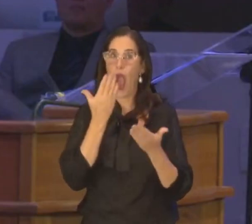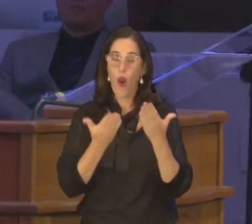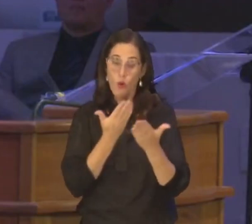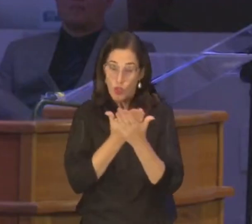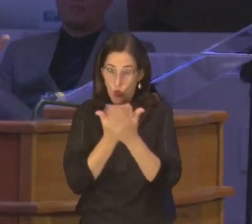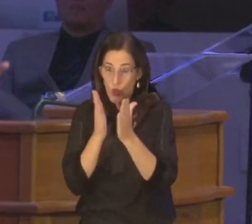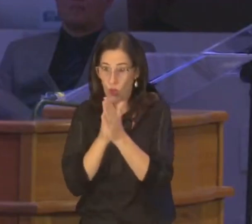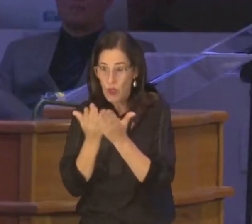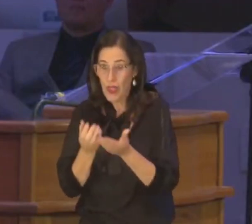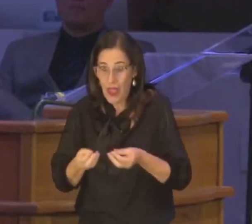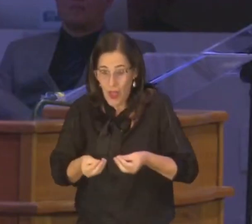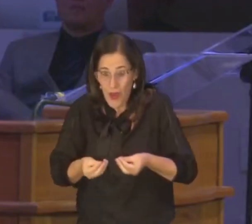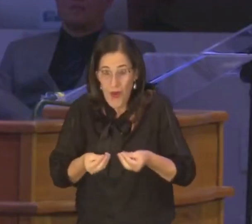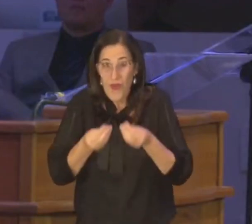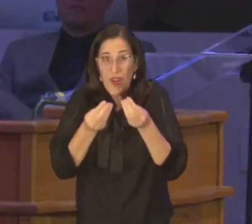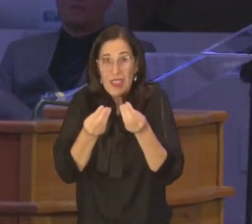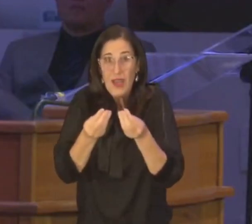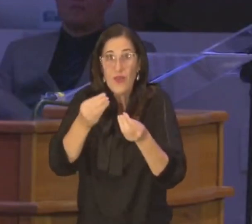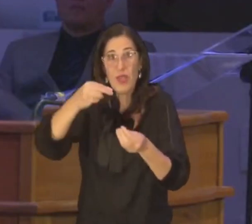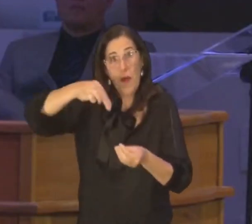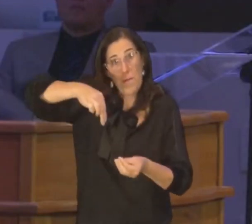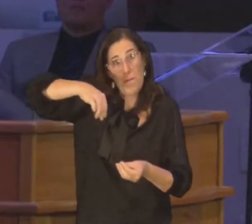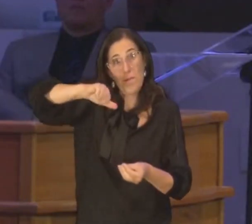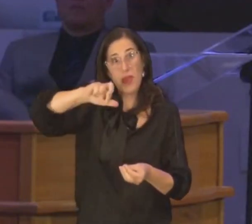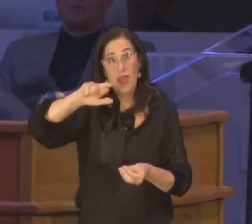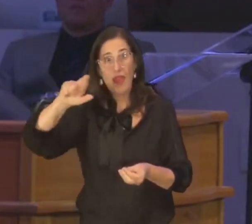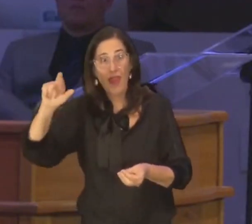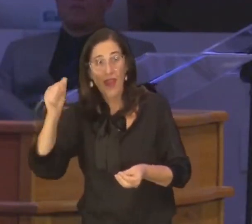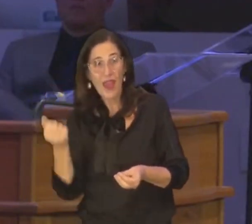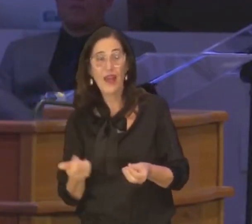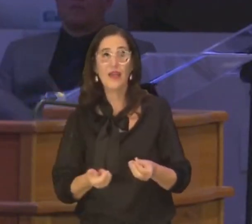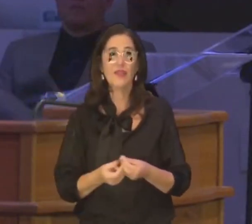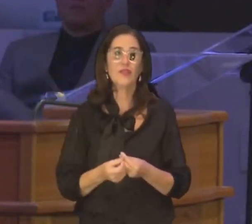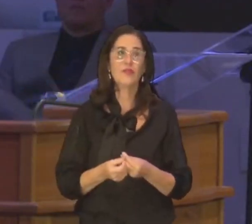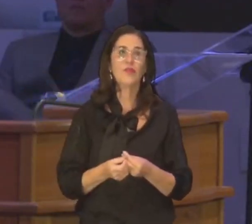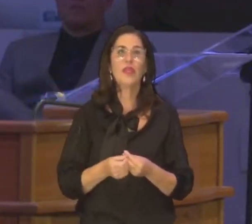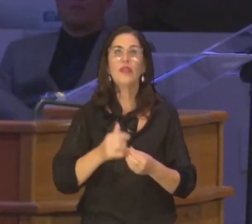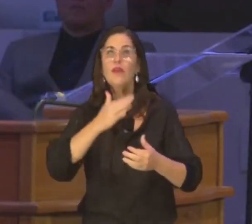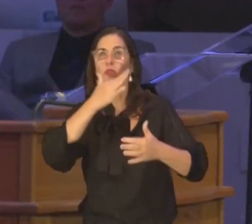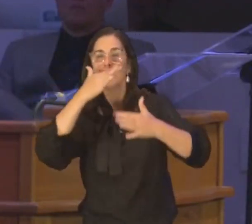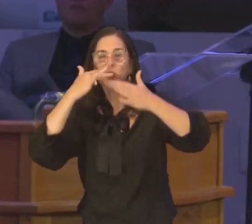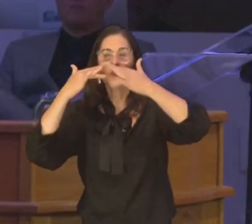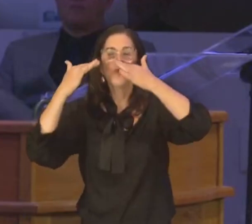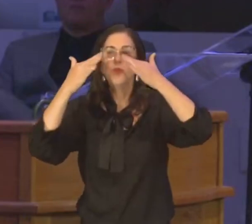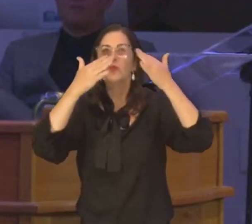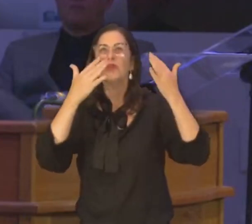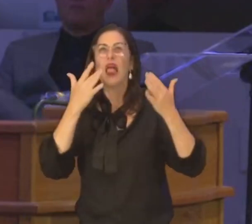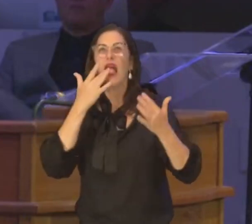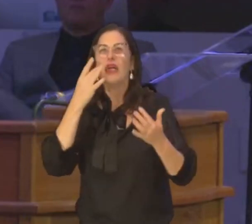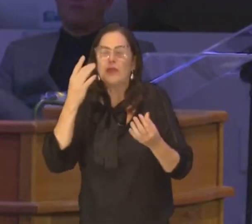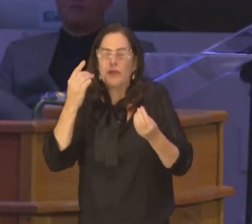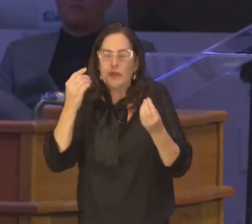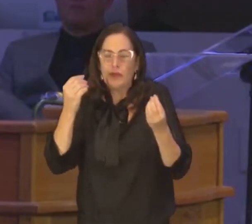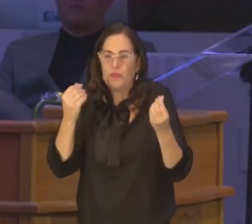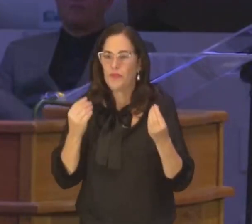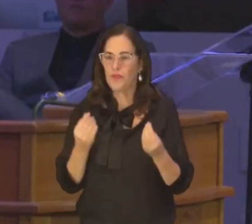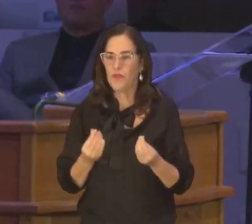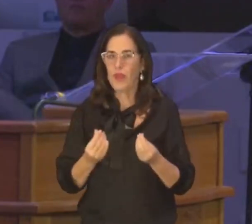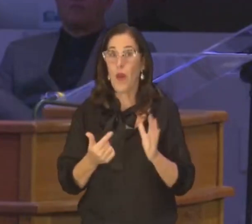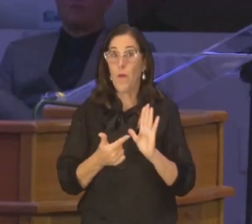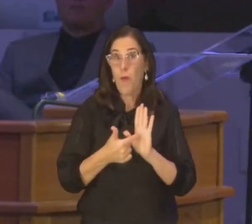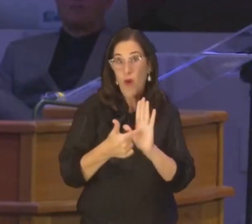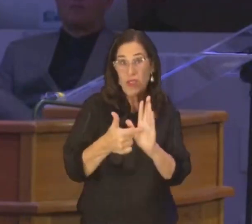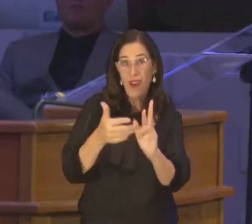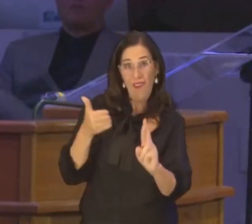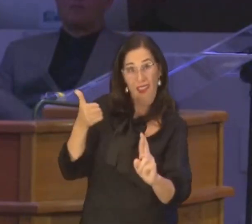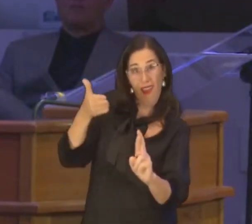este oferecimento de mirra, que era esta resina com um aroma amargo, ele fazia